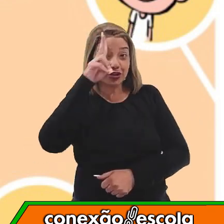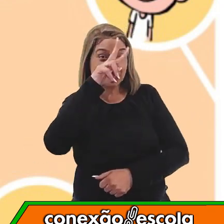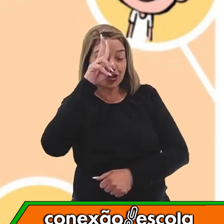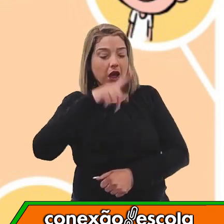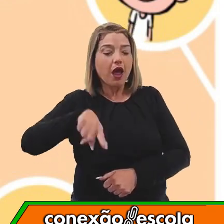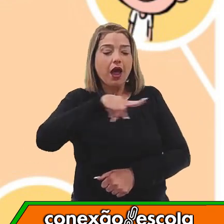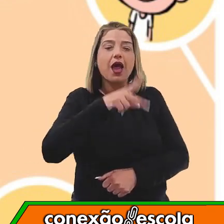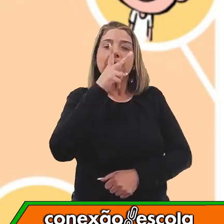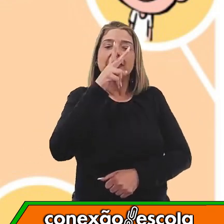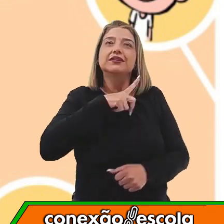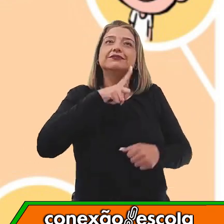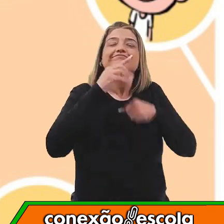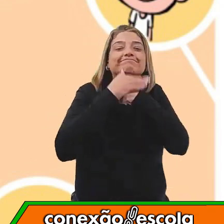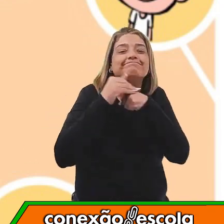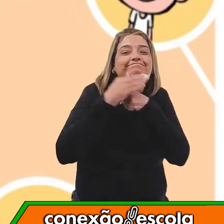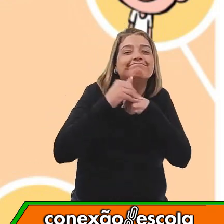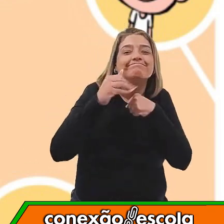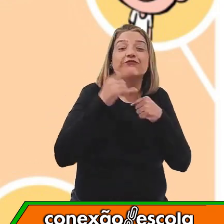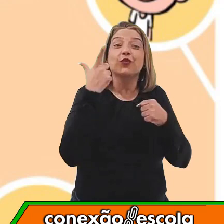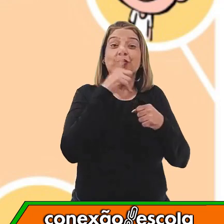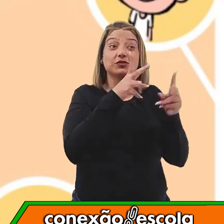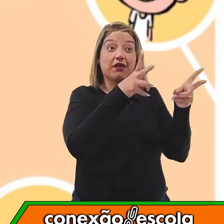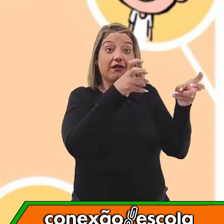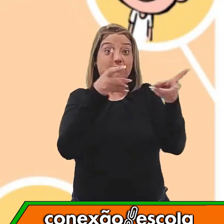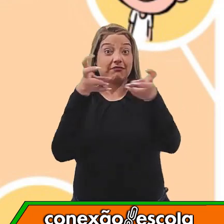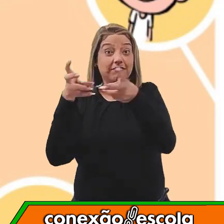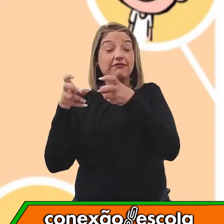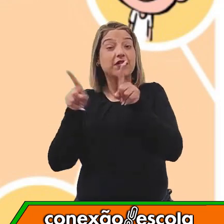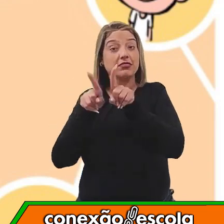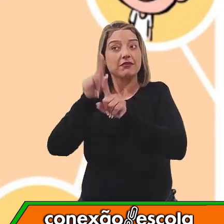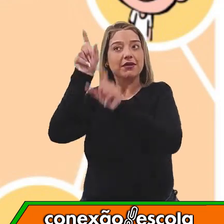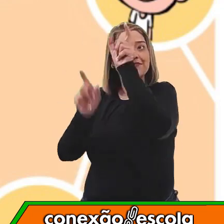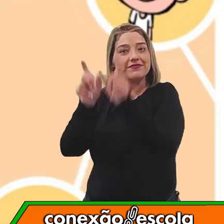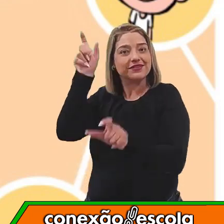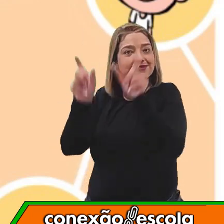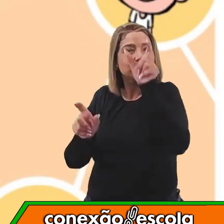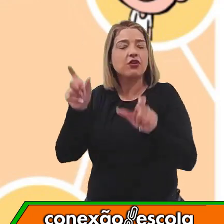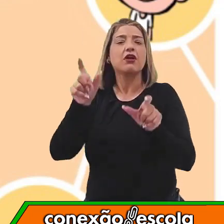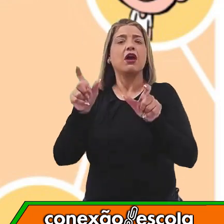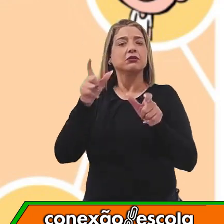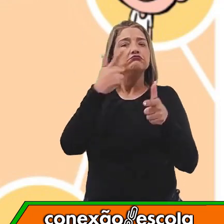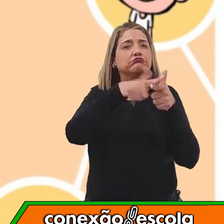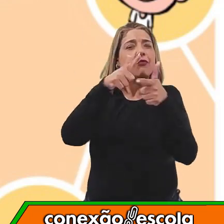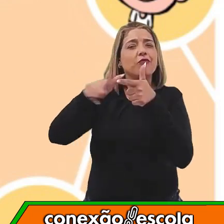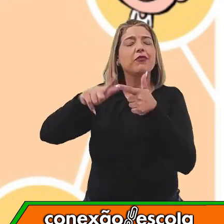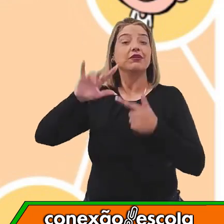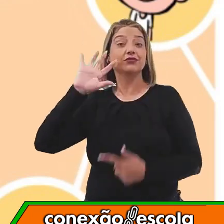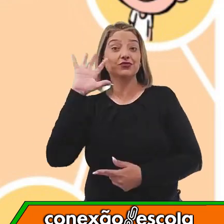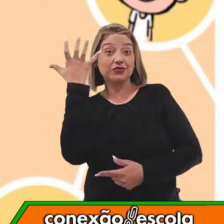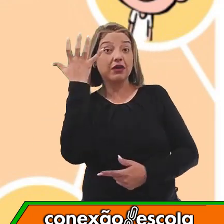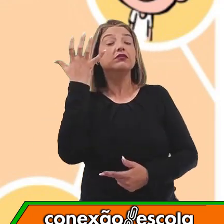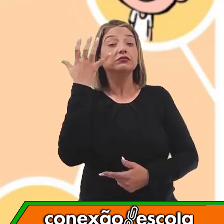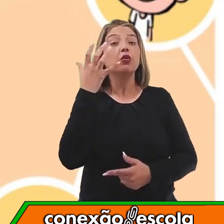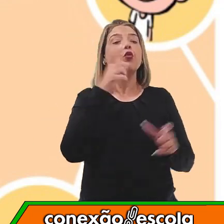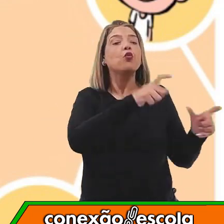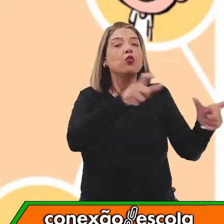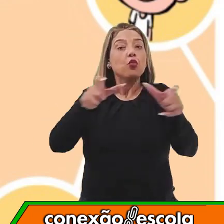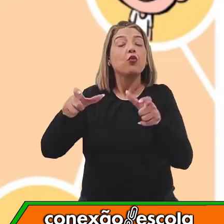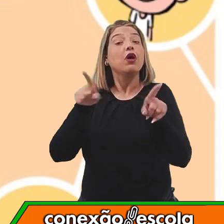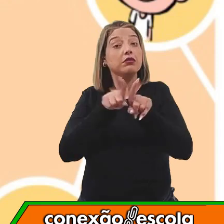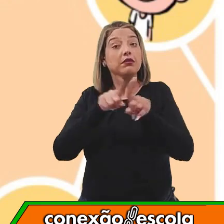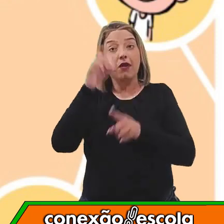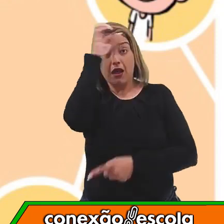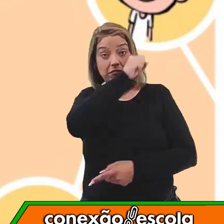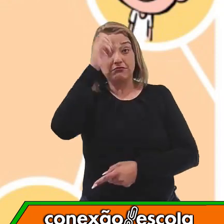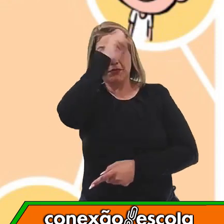se sentem acolhidas, se identificam com os personagens, com a situação ou um lugar e ampliam seu repertório